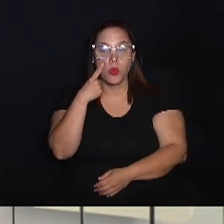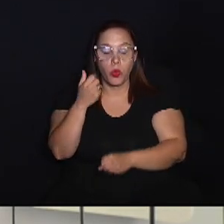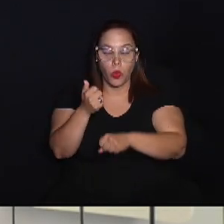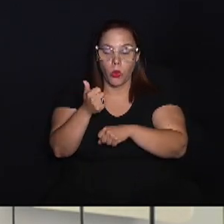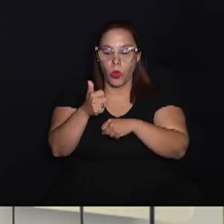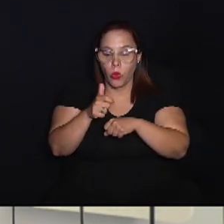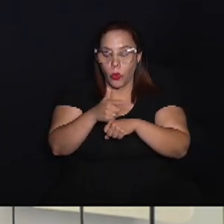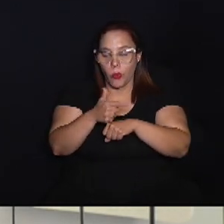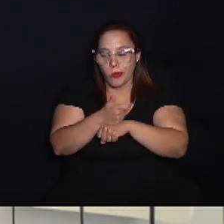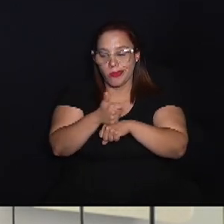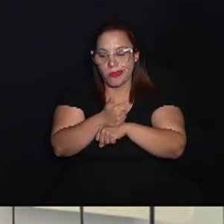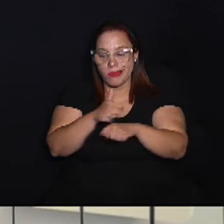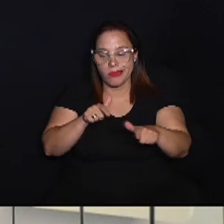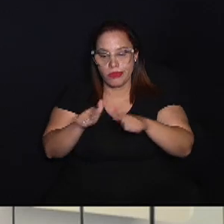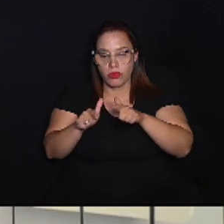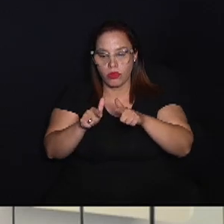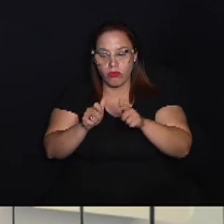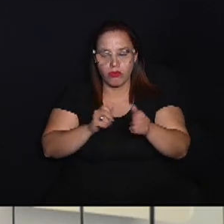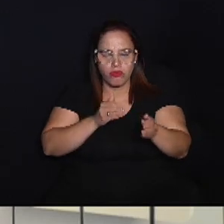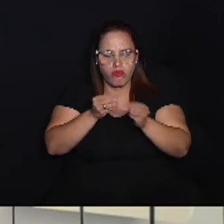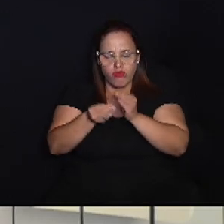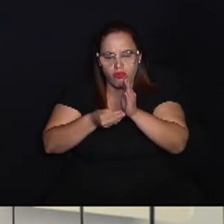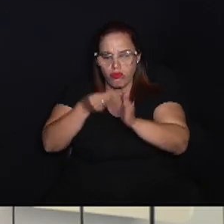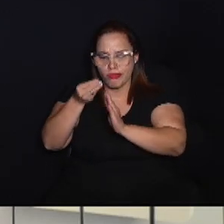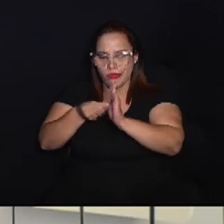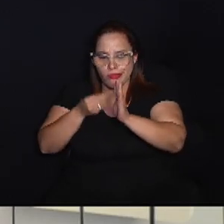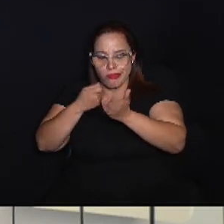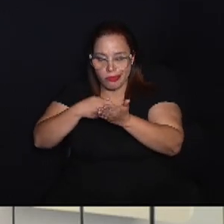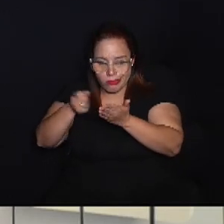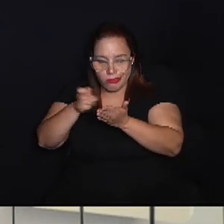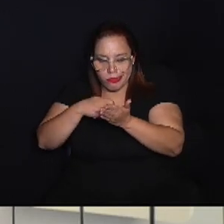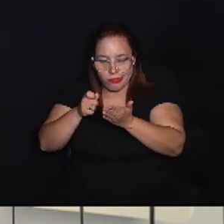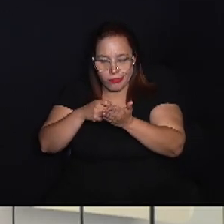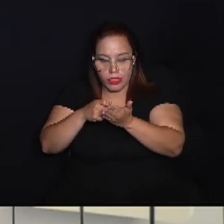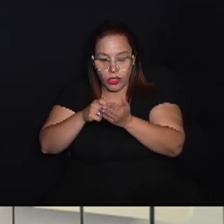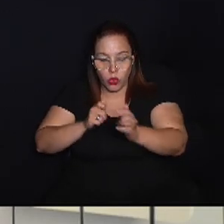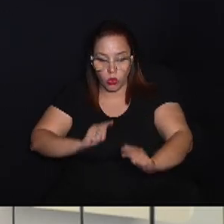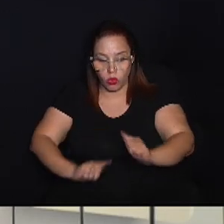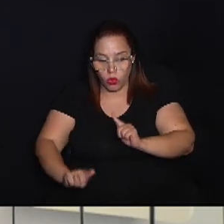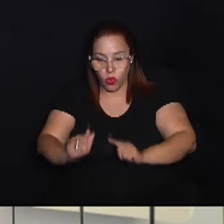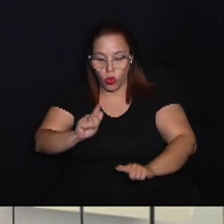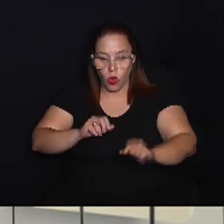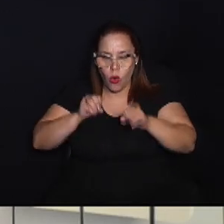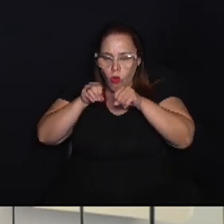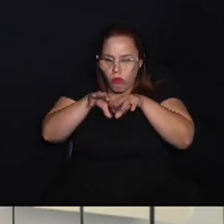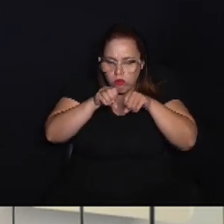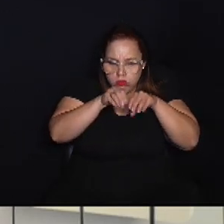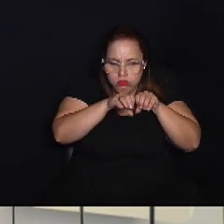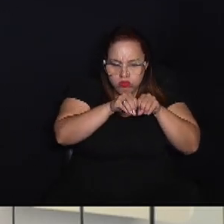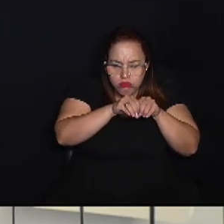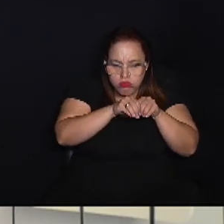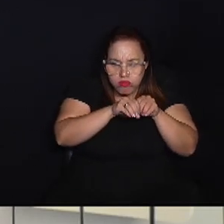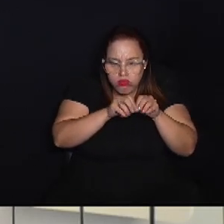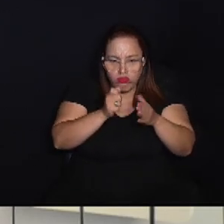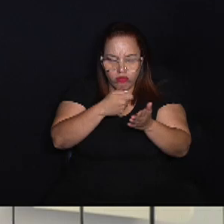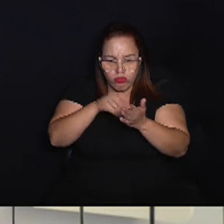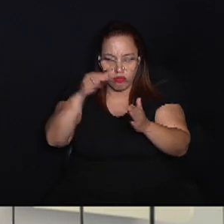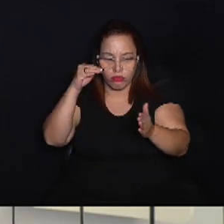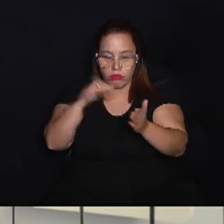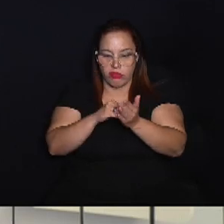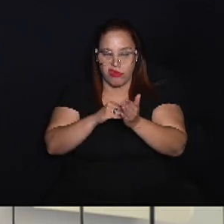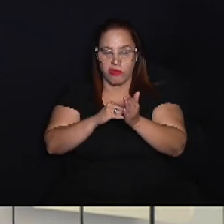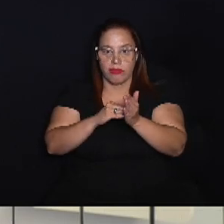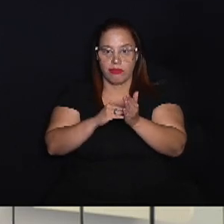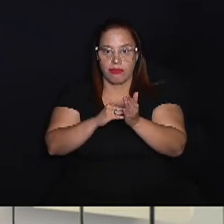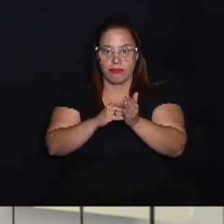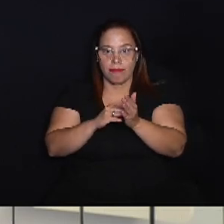trabalho daquele que organiza os livros, cataloga, faz a gestão de informações em bancos de dados.